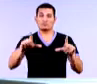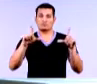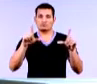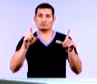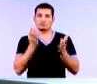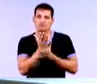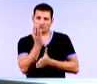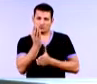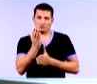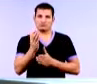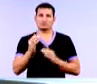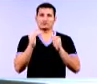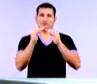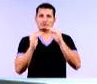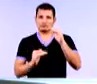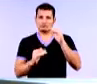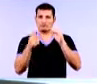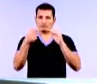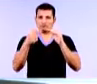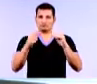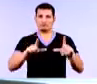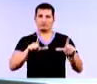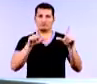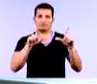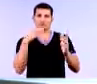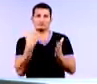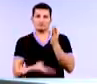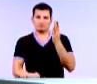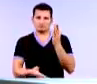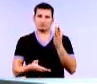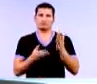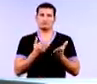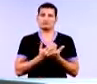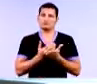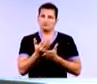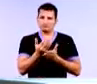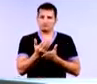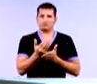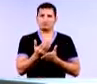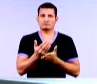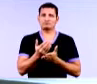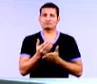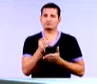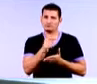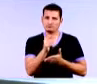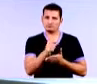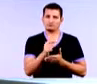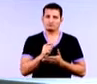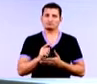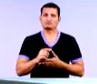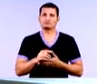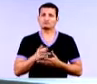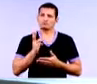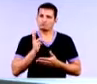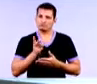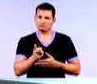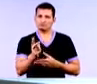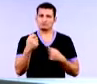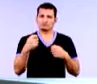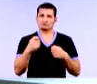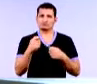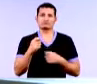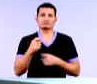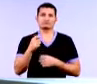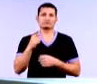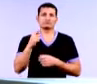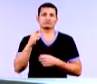tiver nota menor que 7, mostre na tela reprovado. A partir daí, a gente vai estar sempre levando em consideração a